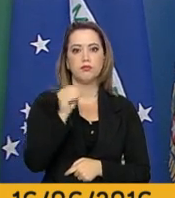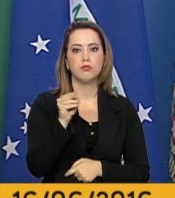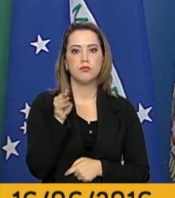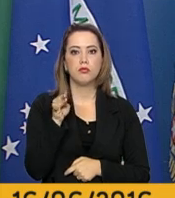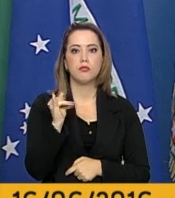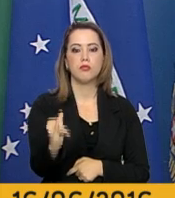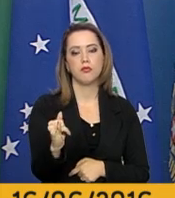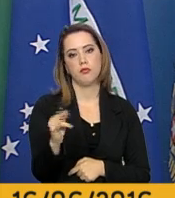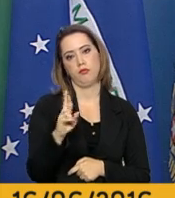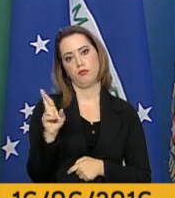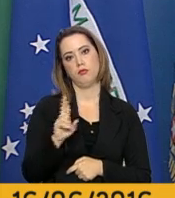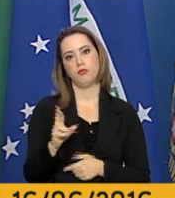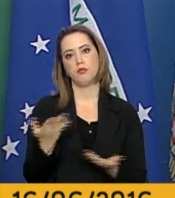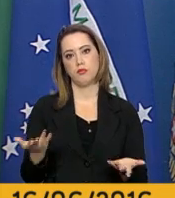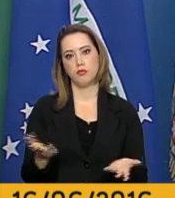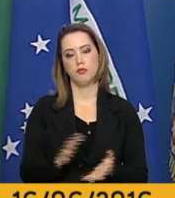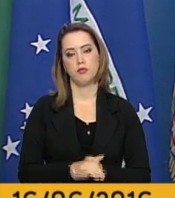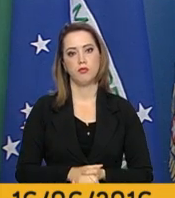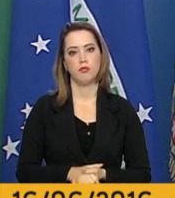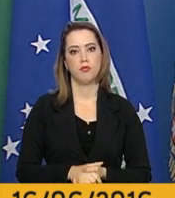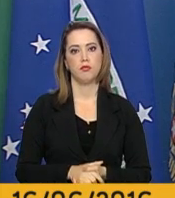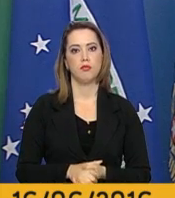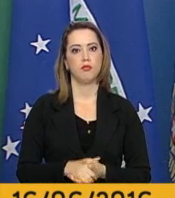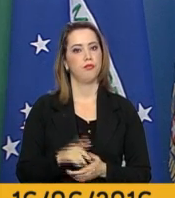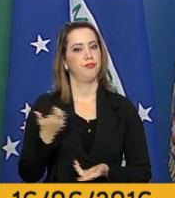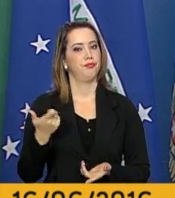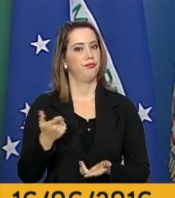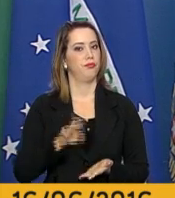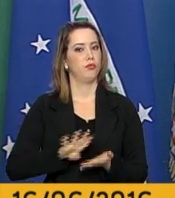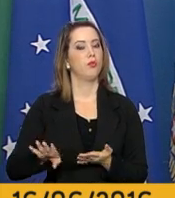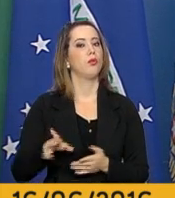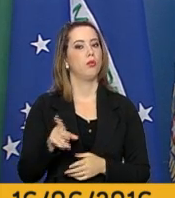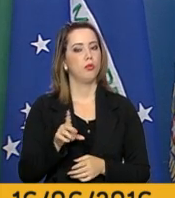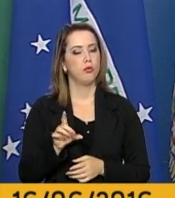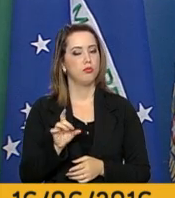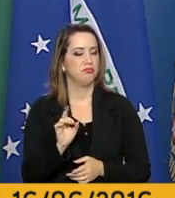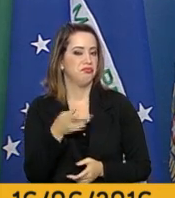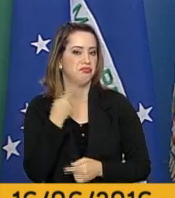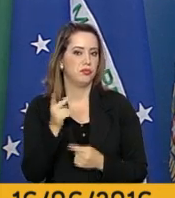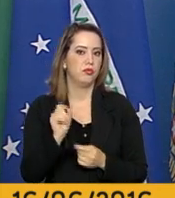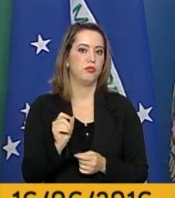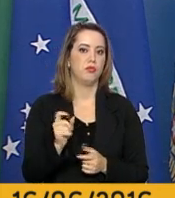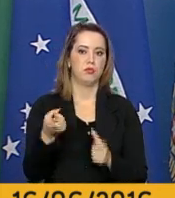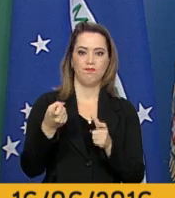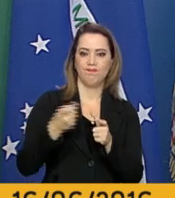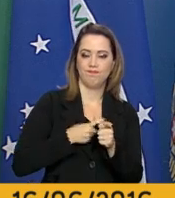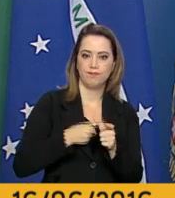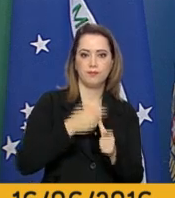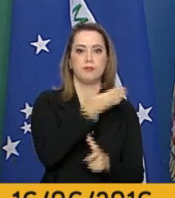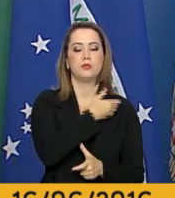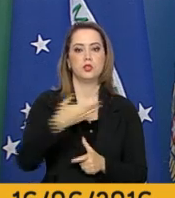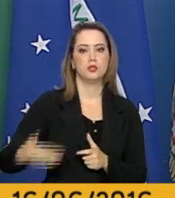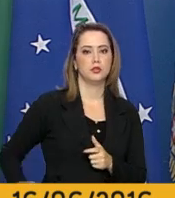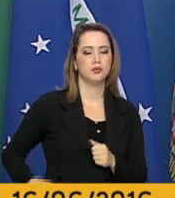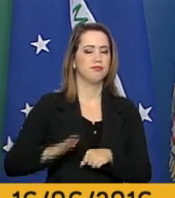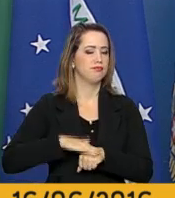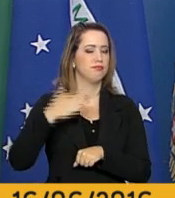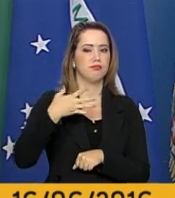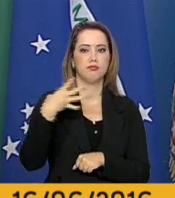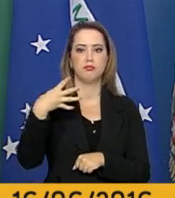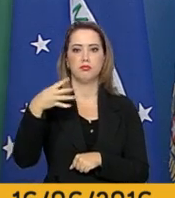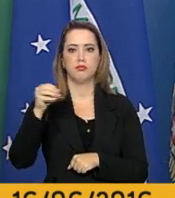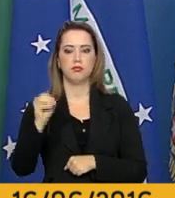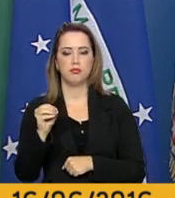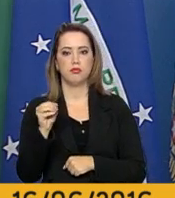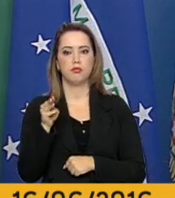170 bilhões de reais, sem contar a dívida pública, que chega a quase 400 bilhões de